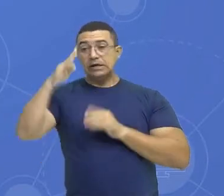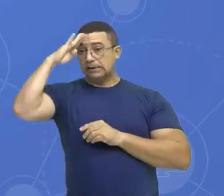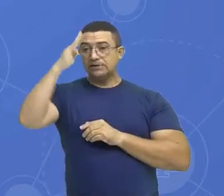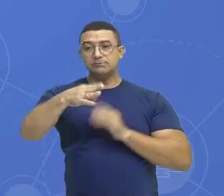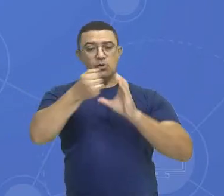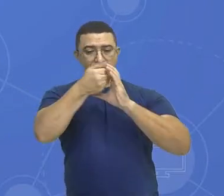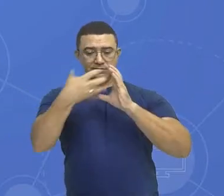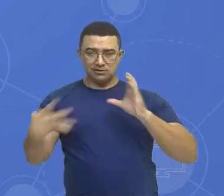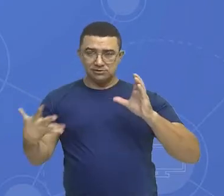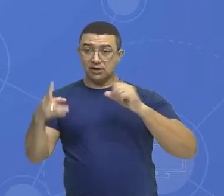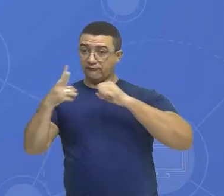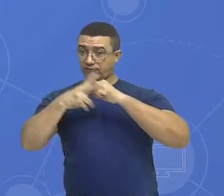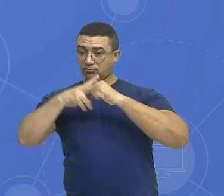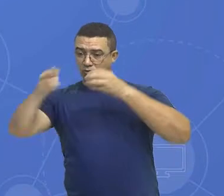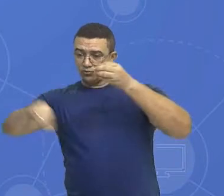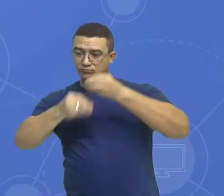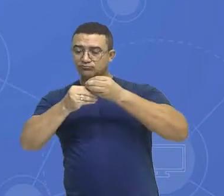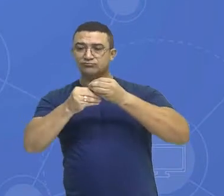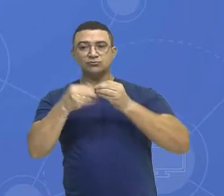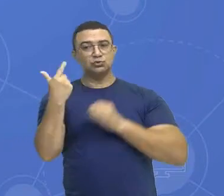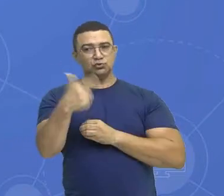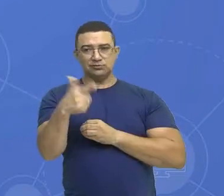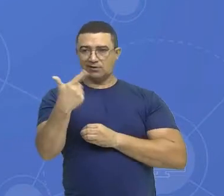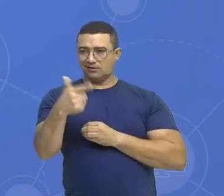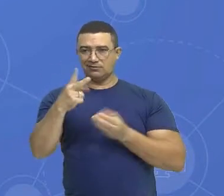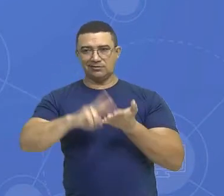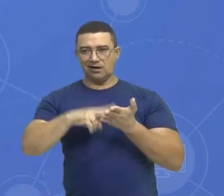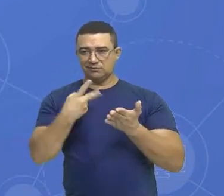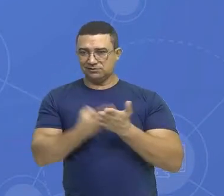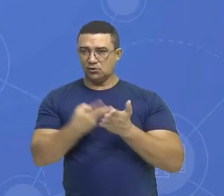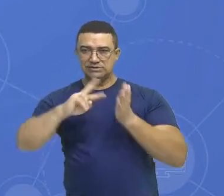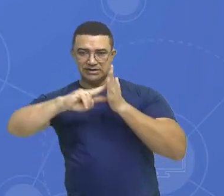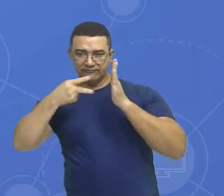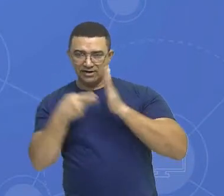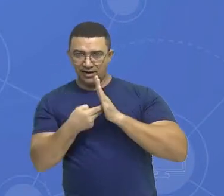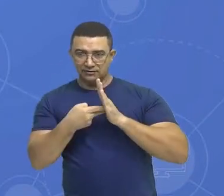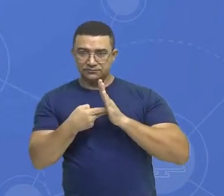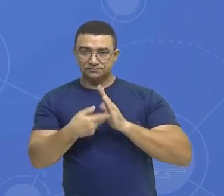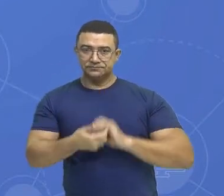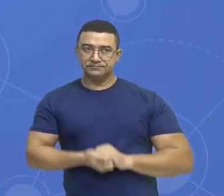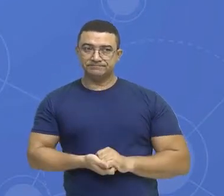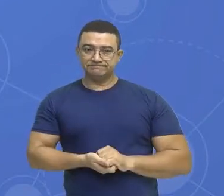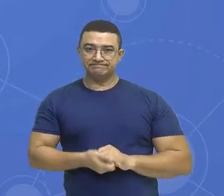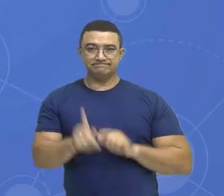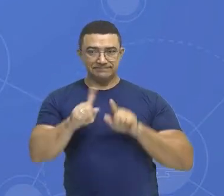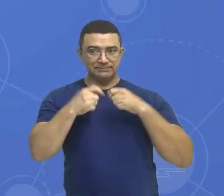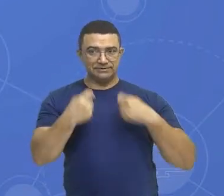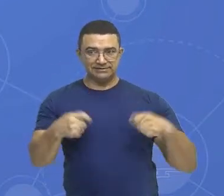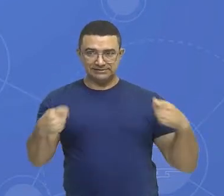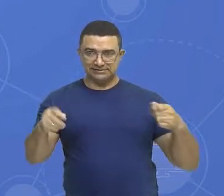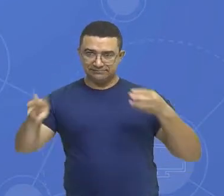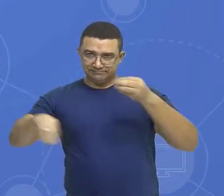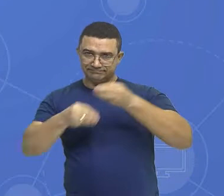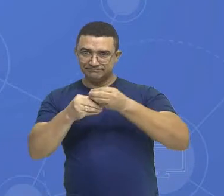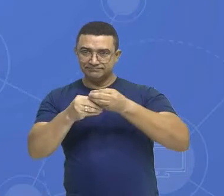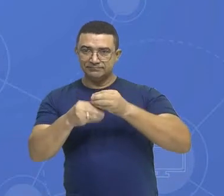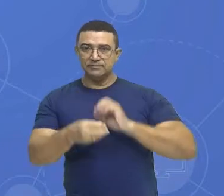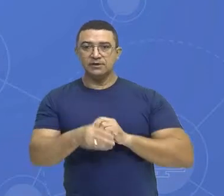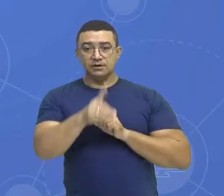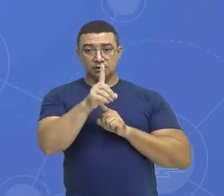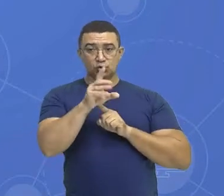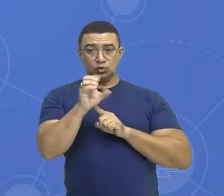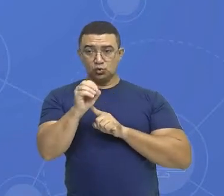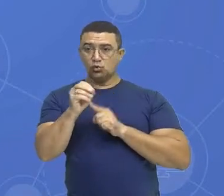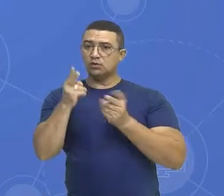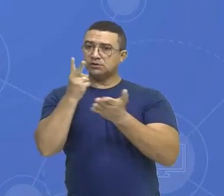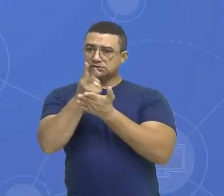dos verbos auxiliares é não ter tradução, por exemplo, né? Já que é uma coisa que nos interessa, mas ele precisa estar lá. Então nós temos o do toda